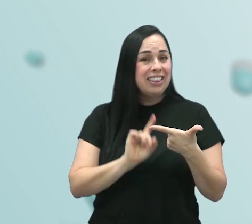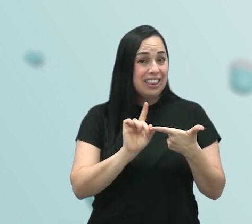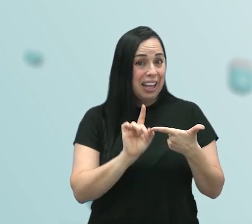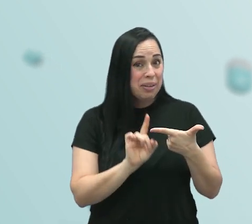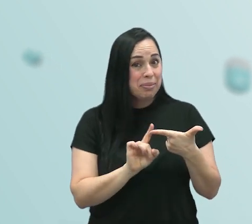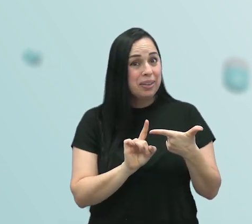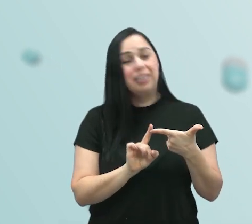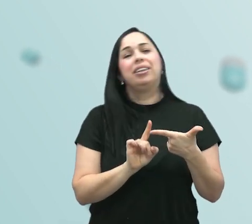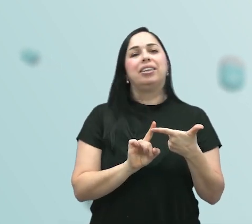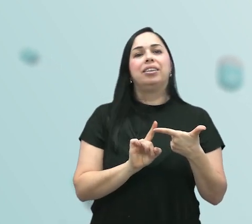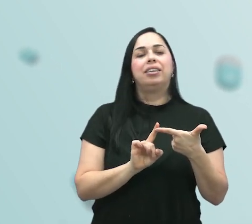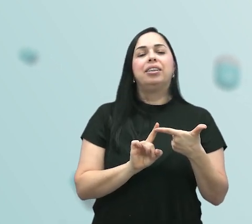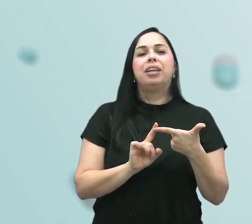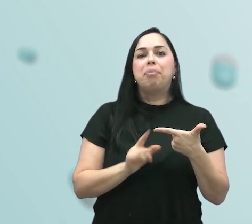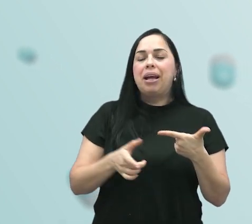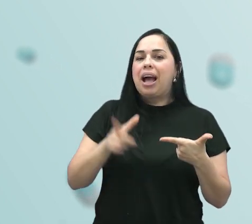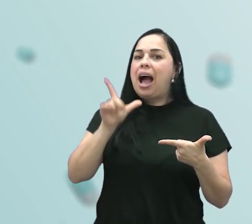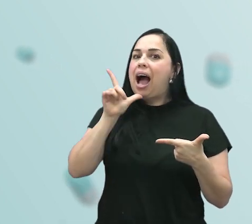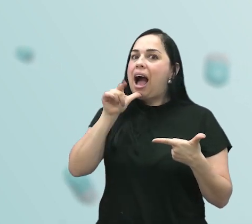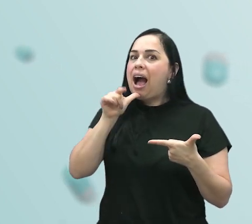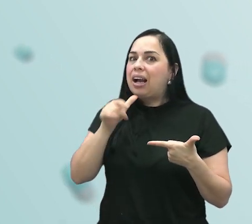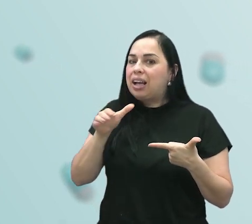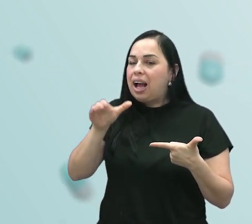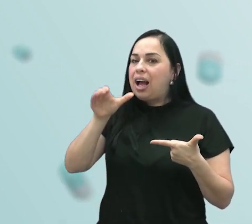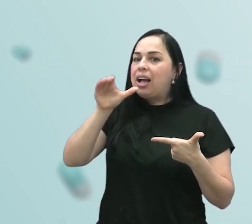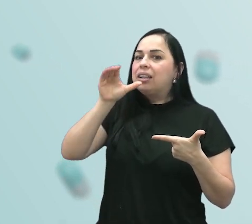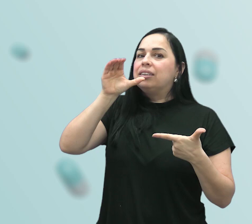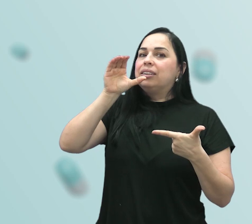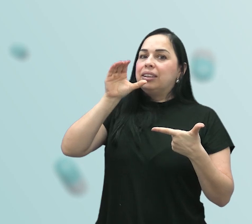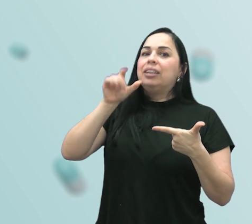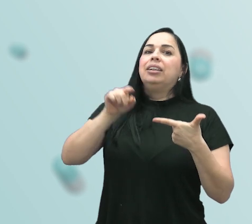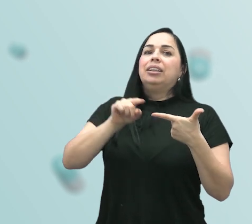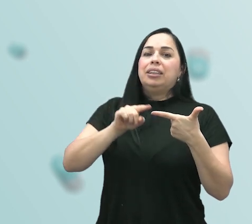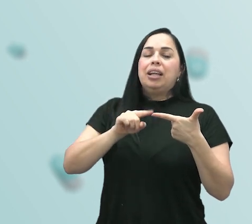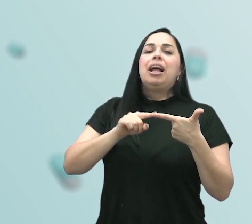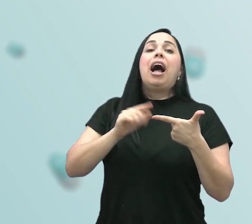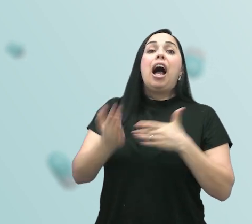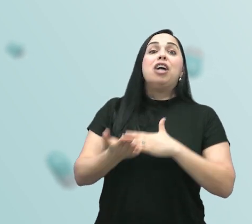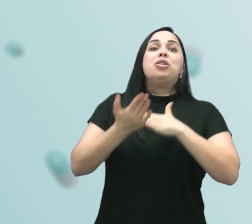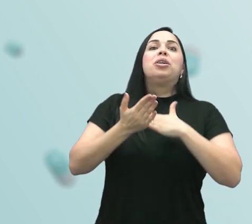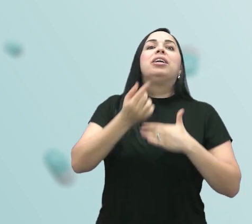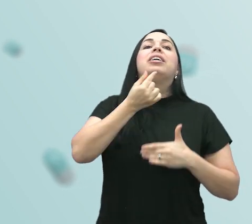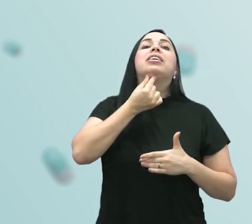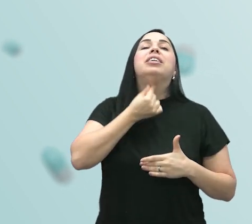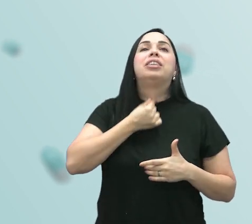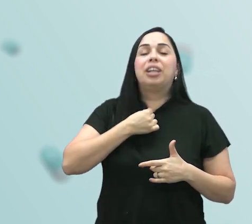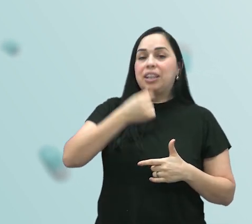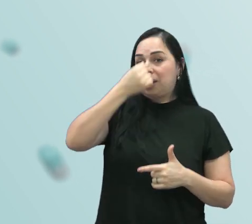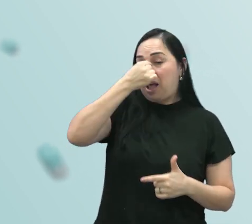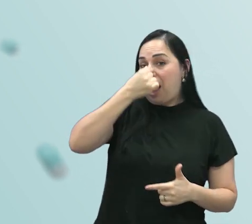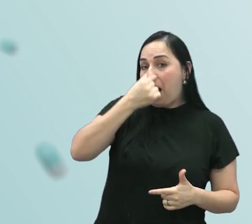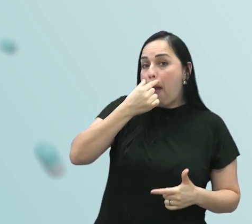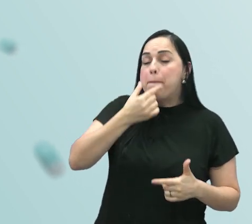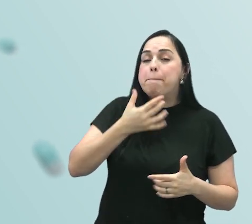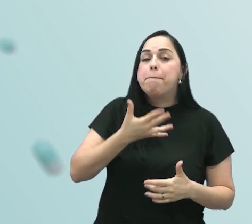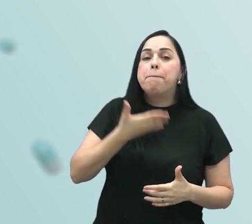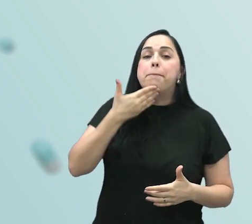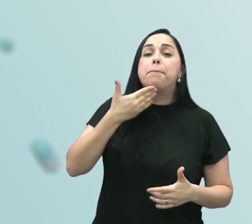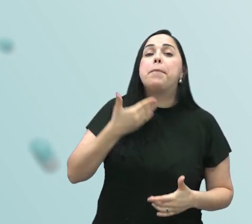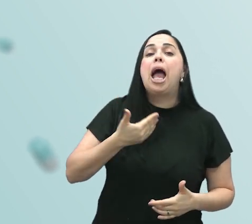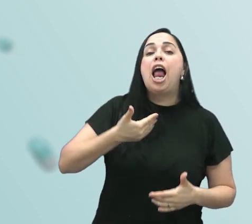Além disso, um bom aporte de água ajuda as vias respiratórias altas, boca, garganta, a funcionarem melhor e ter uma